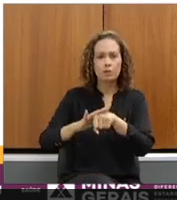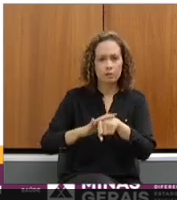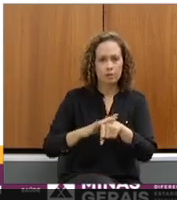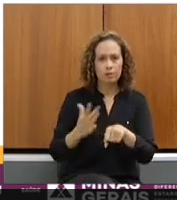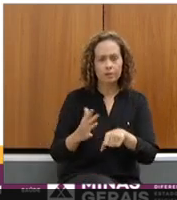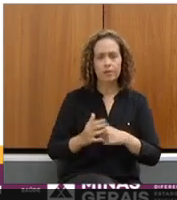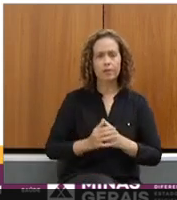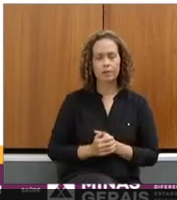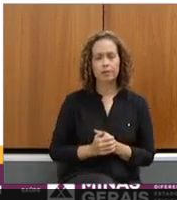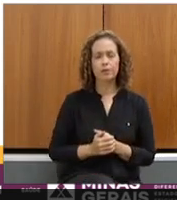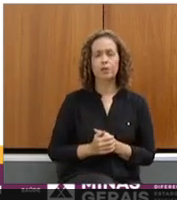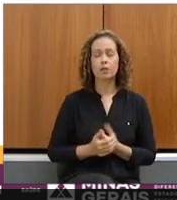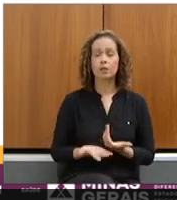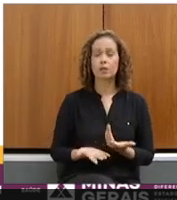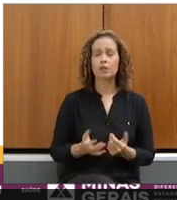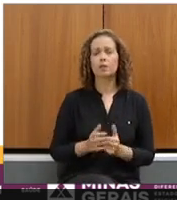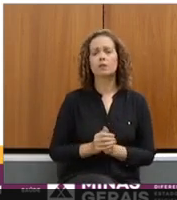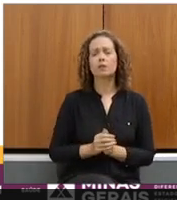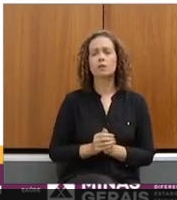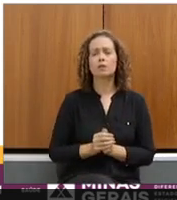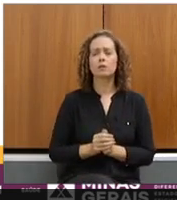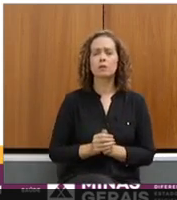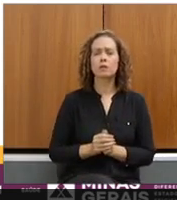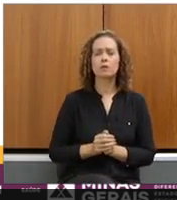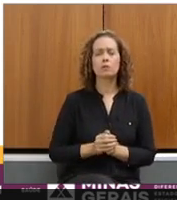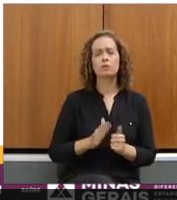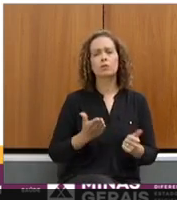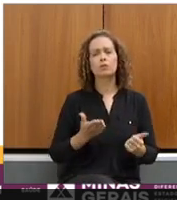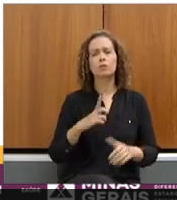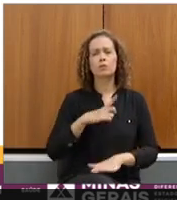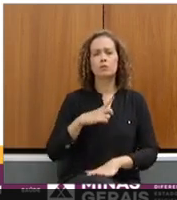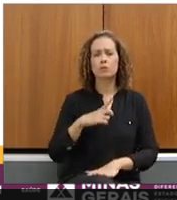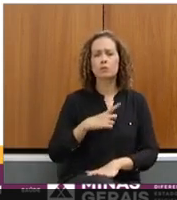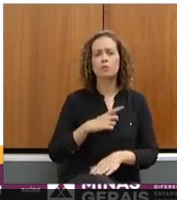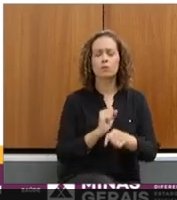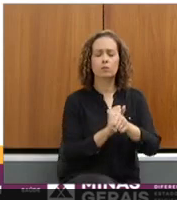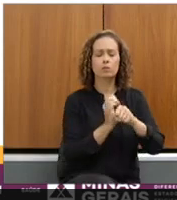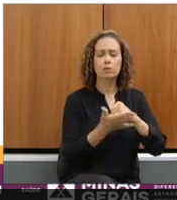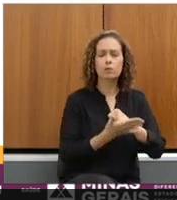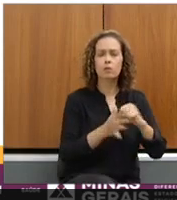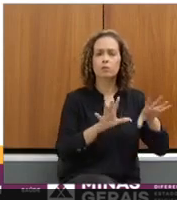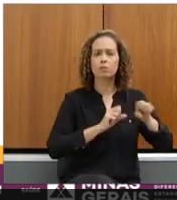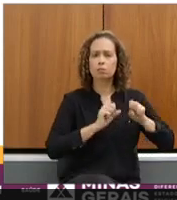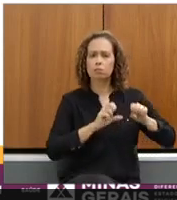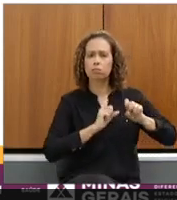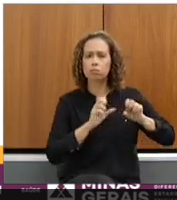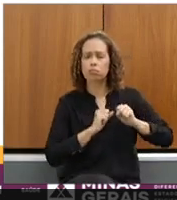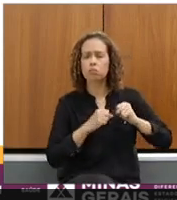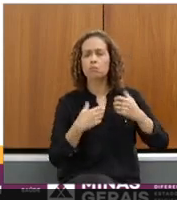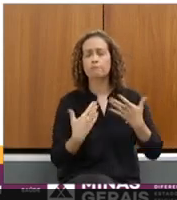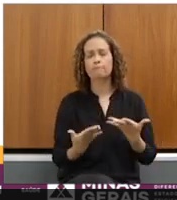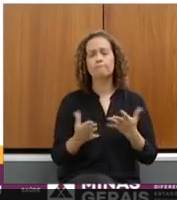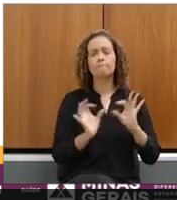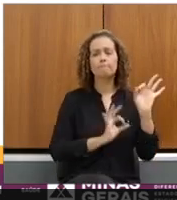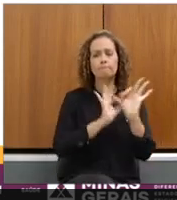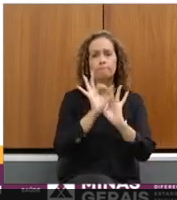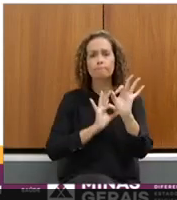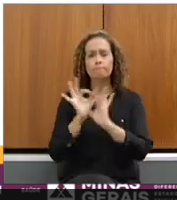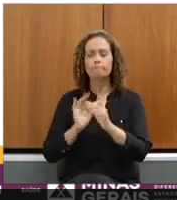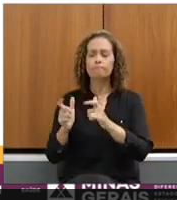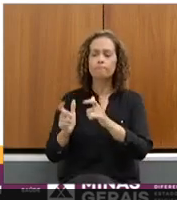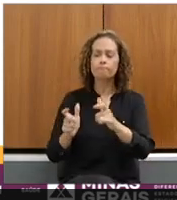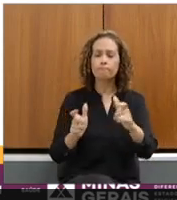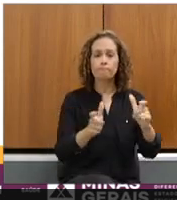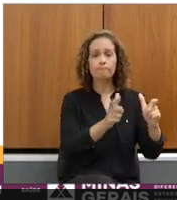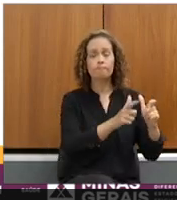temos depois de vista de redução de geração de casos nós temos primeiro articulação com as regiões objetivando